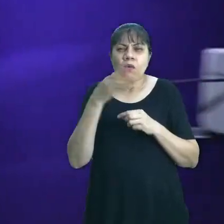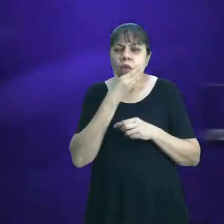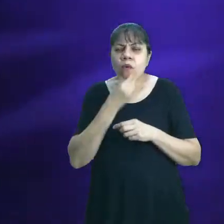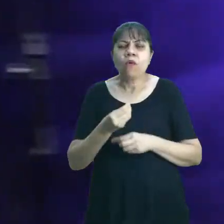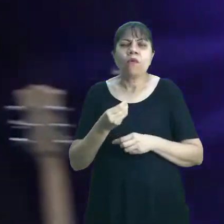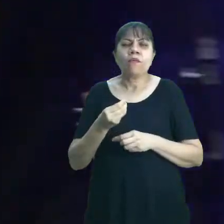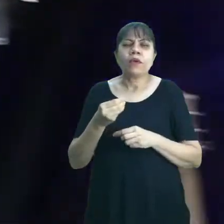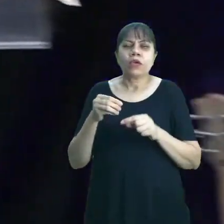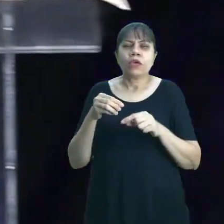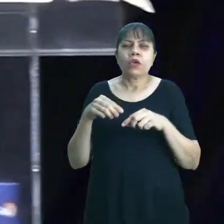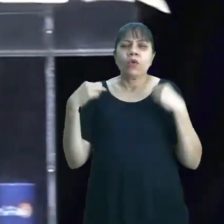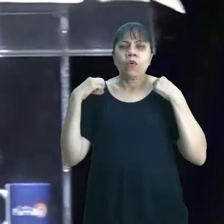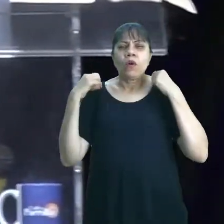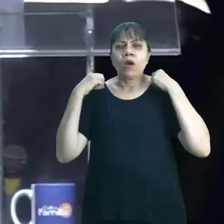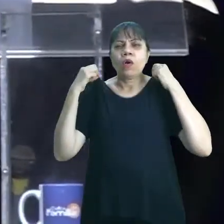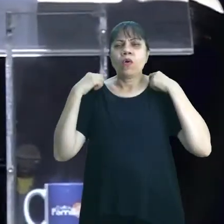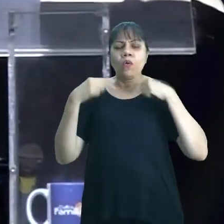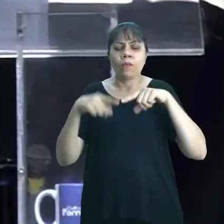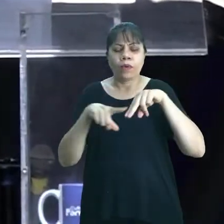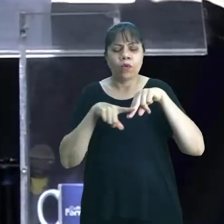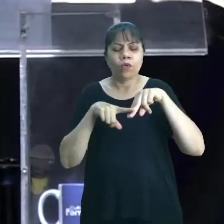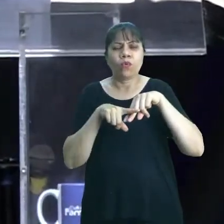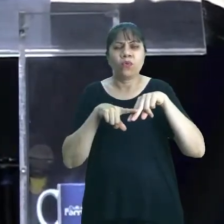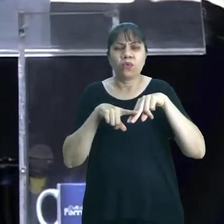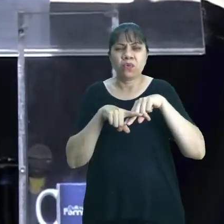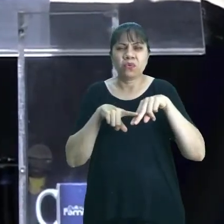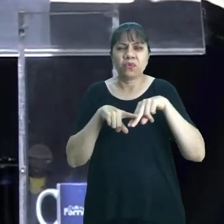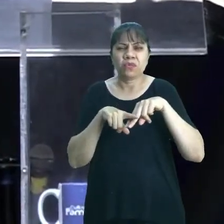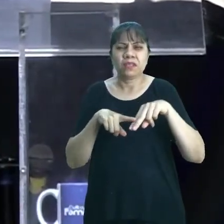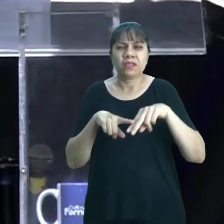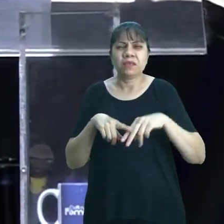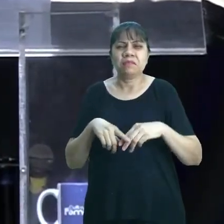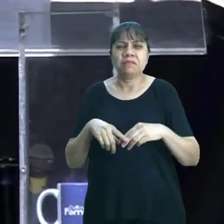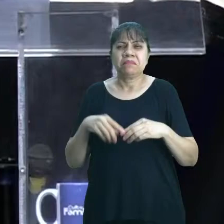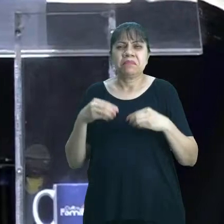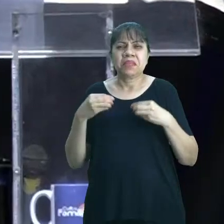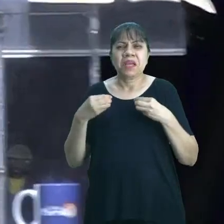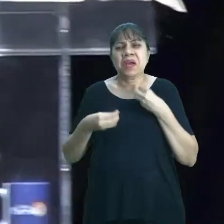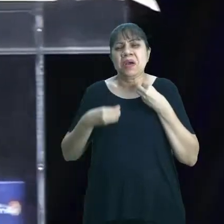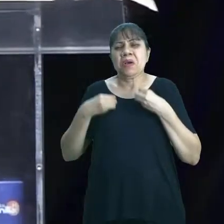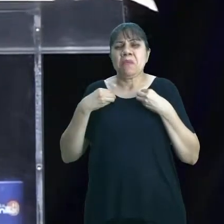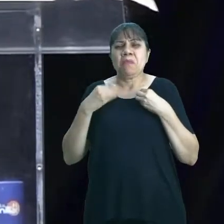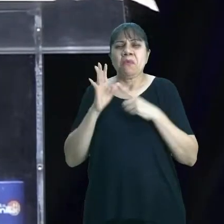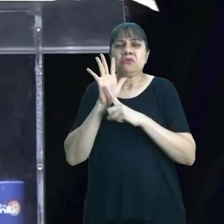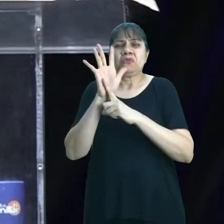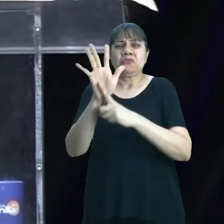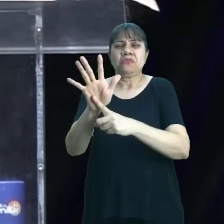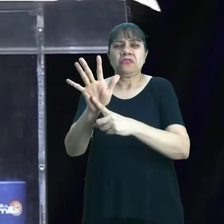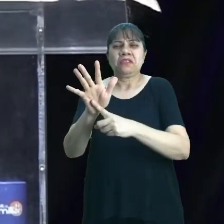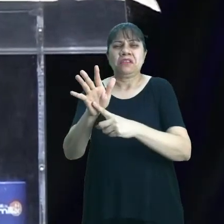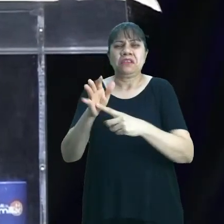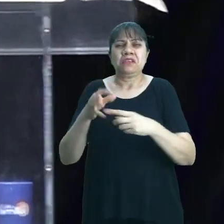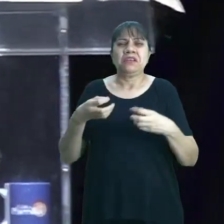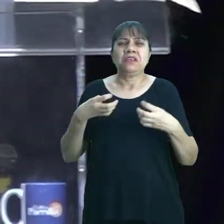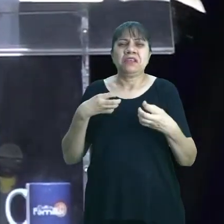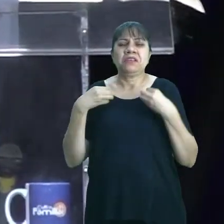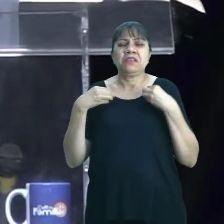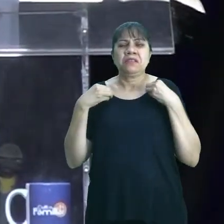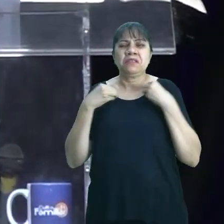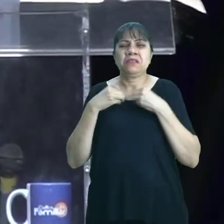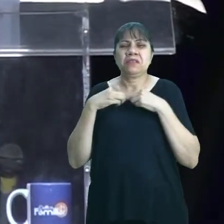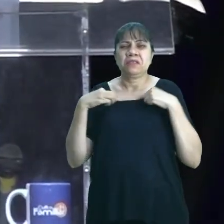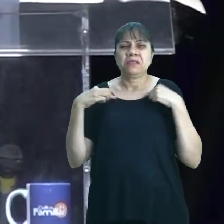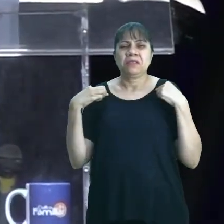Você não vai atrair um homem de Deus mostrando as suas partes. Você